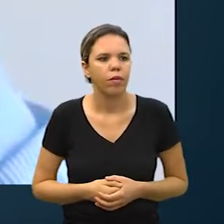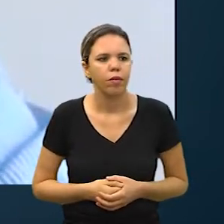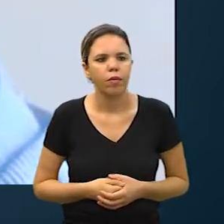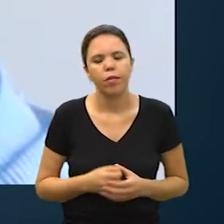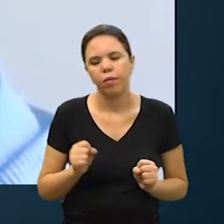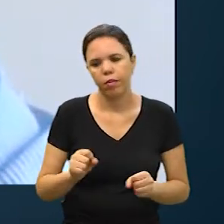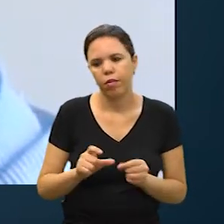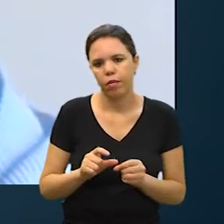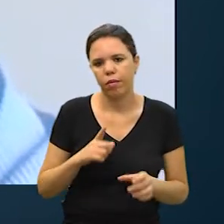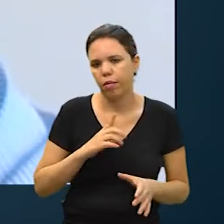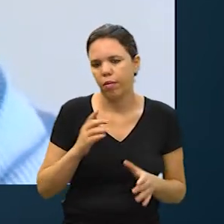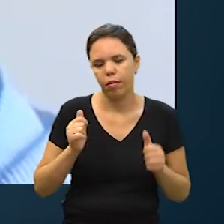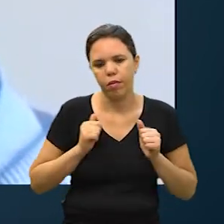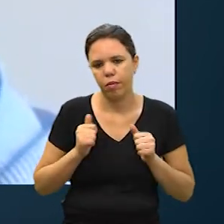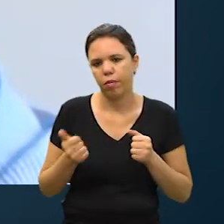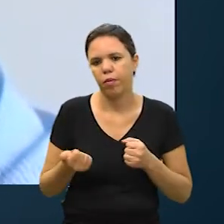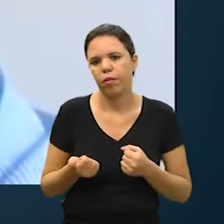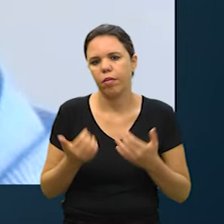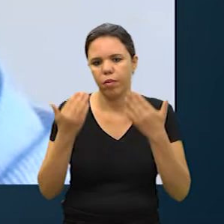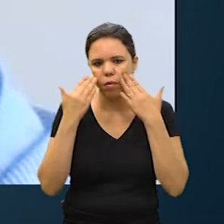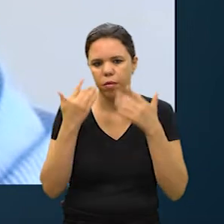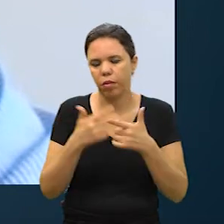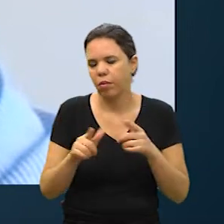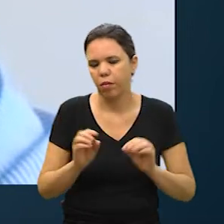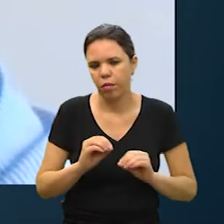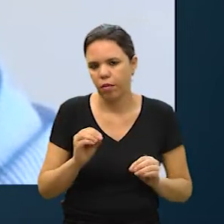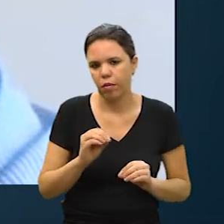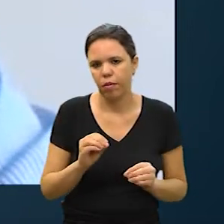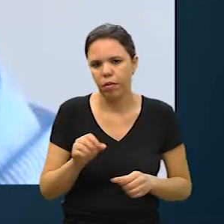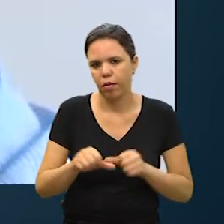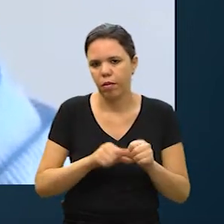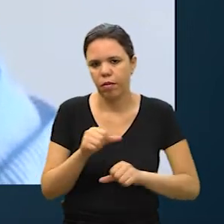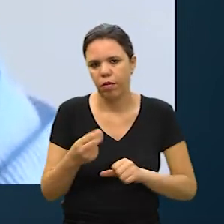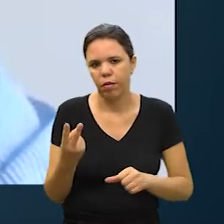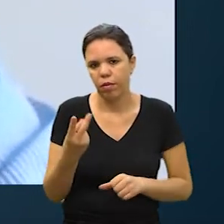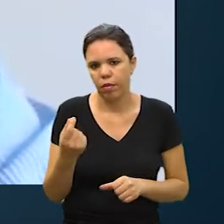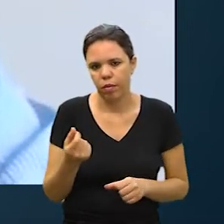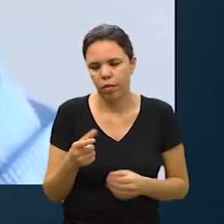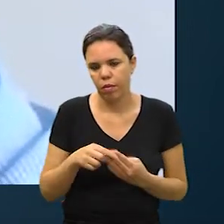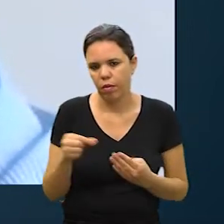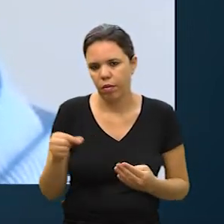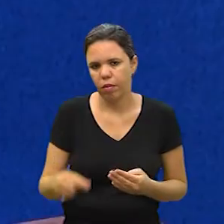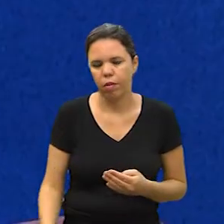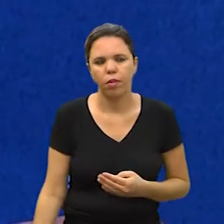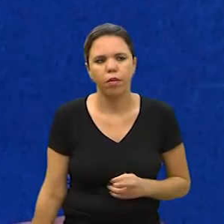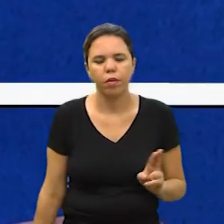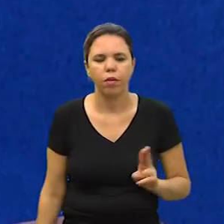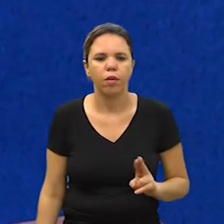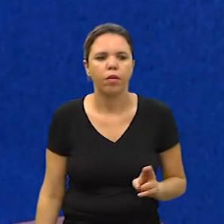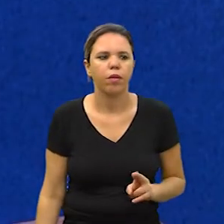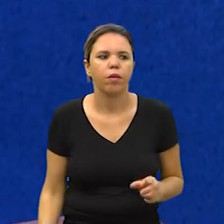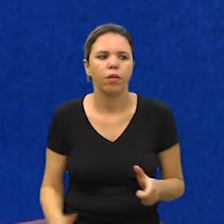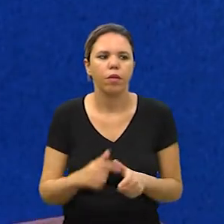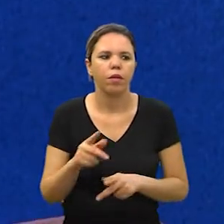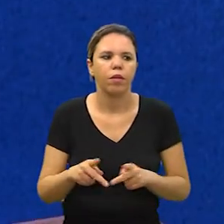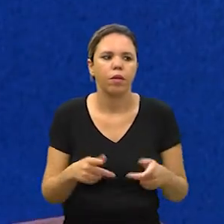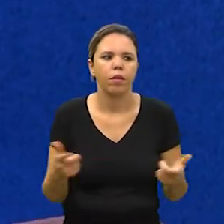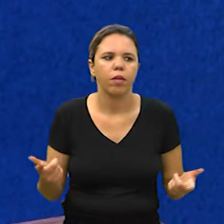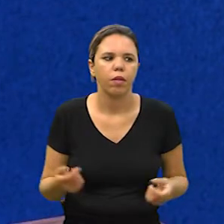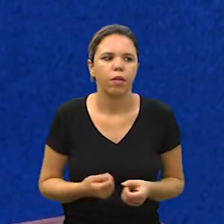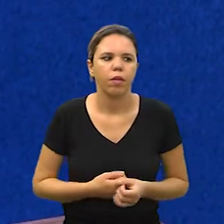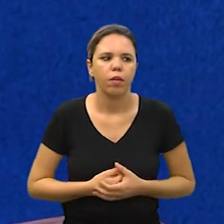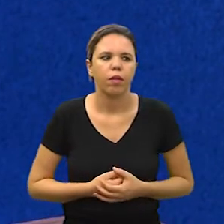para poder não ficar aí tão exposto no caso da mudança do dólar real. Para a maioria das